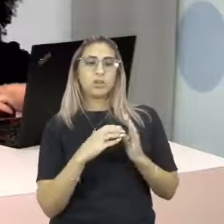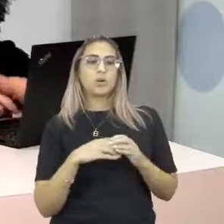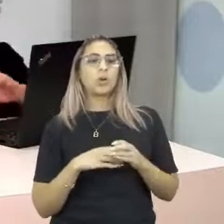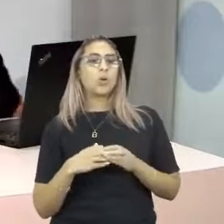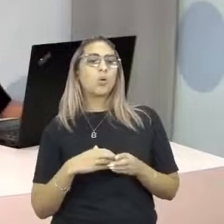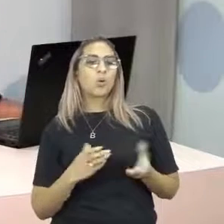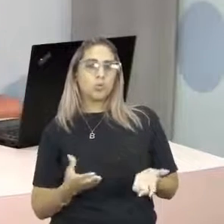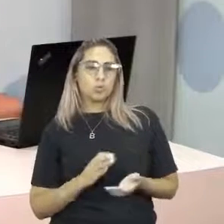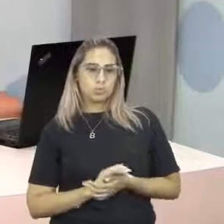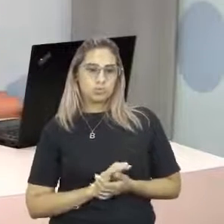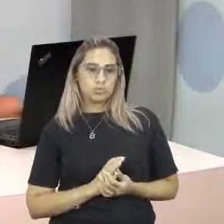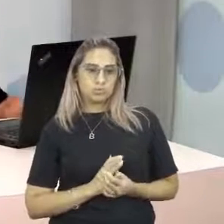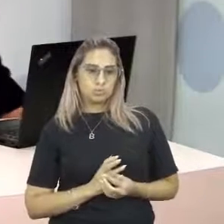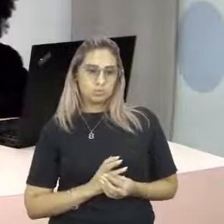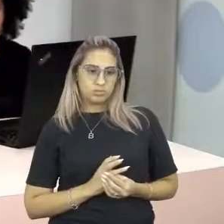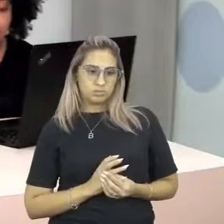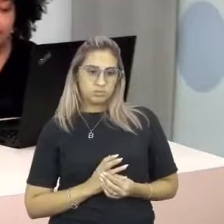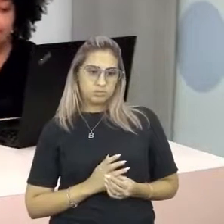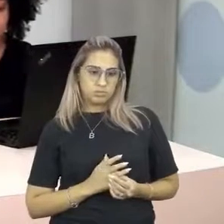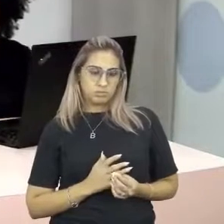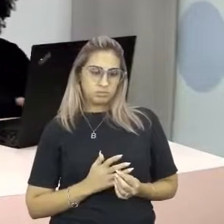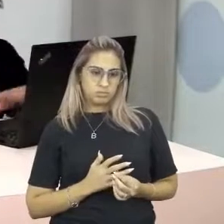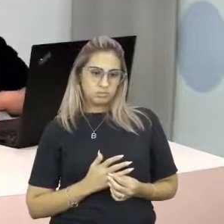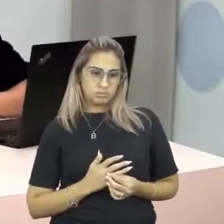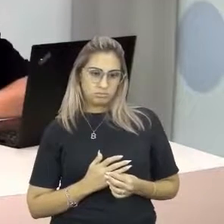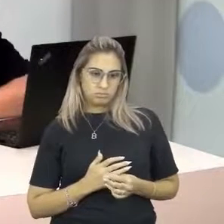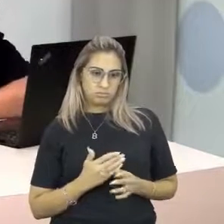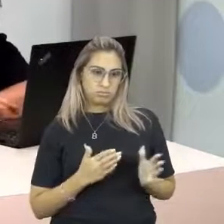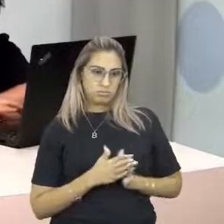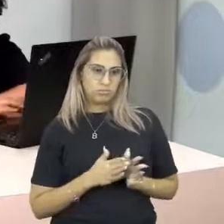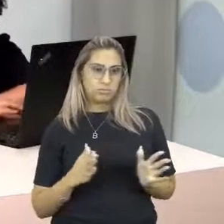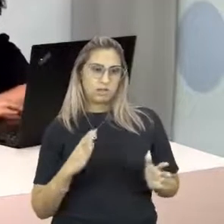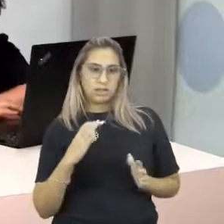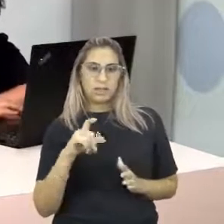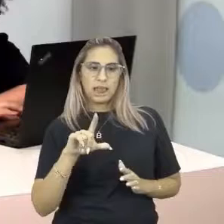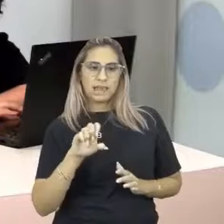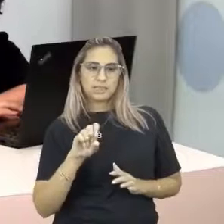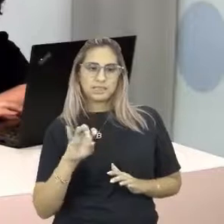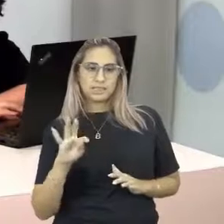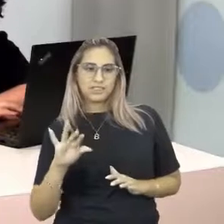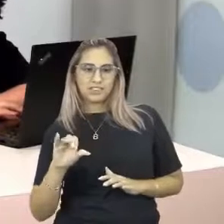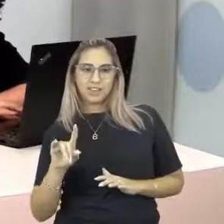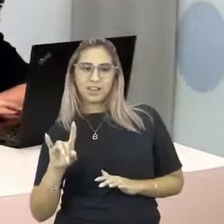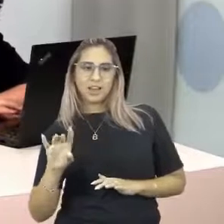concurso. Não é preciso ter sido classificado, né? Porque a